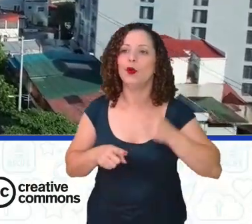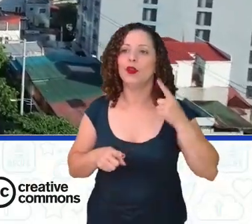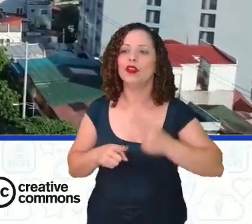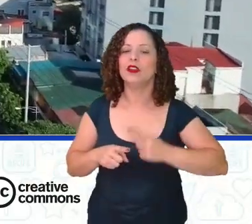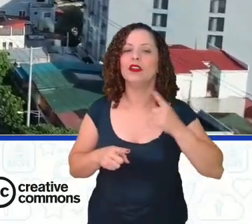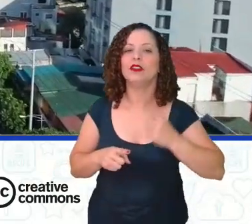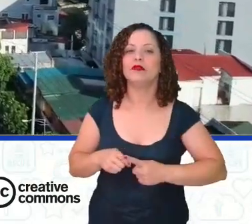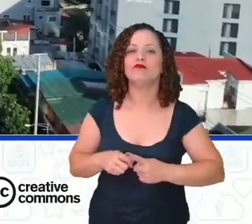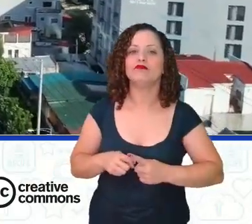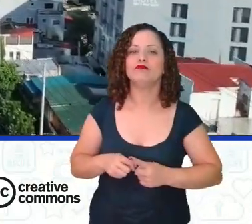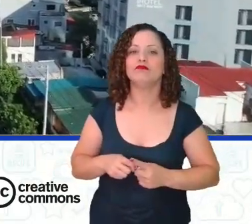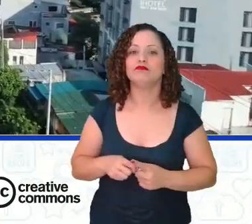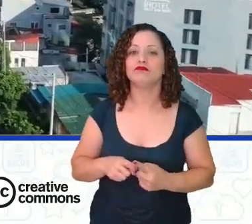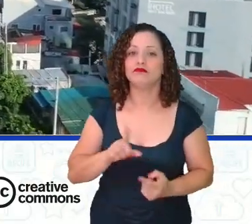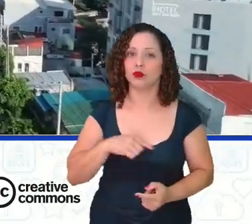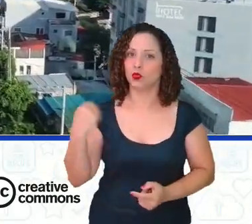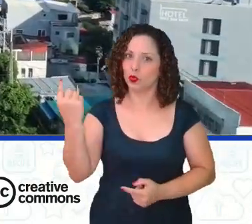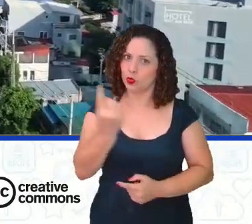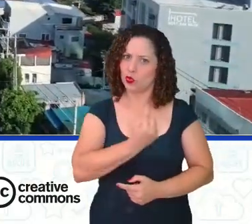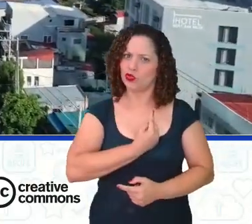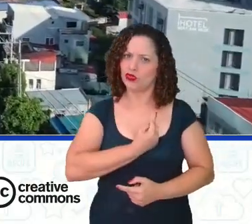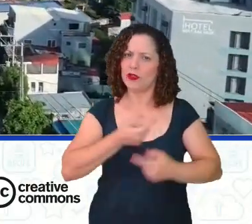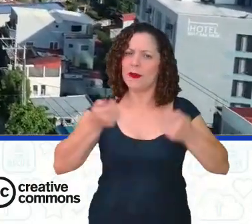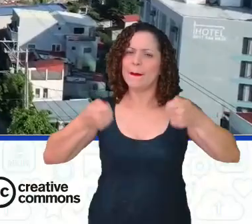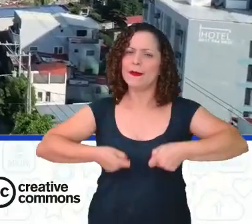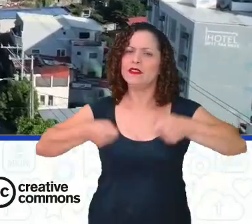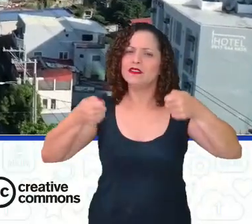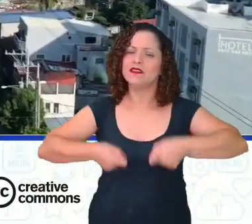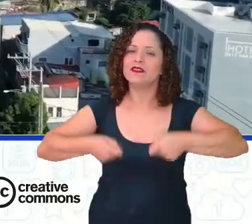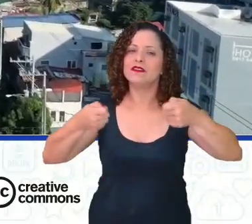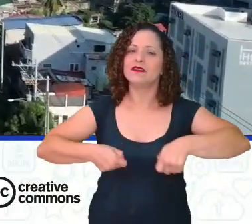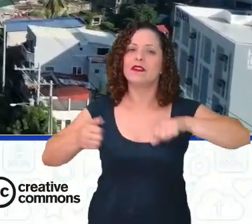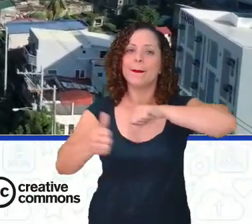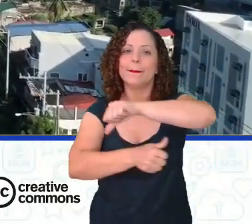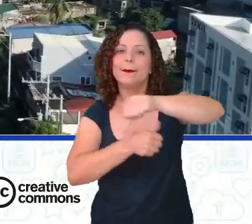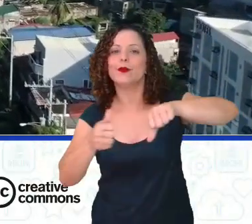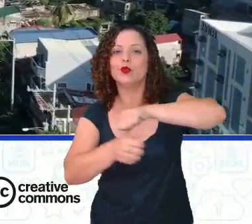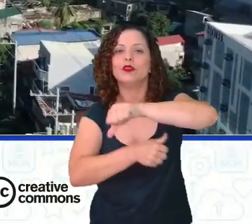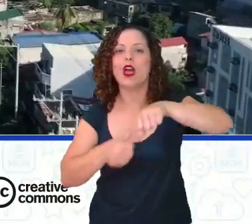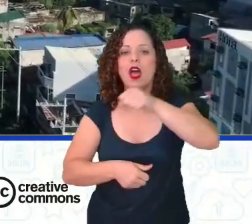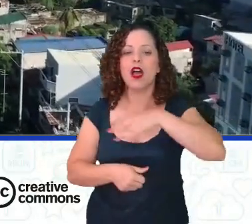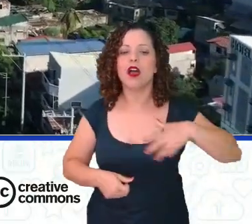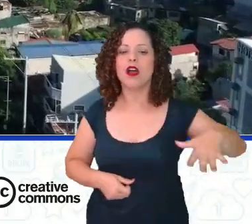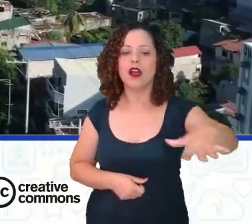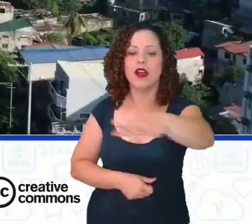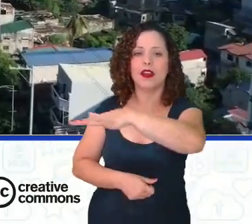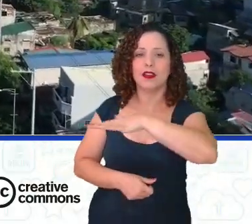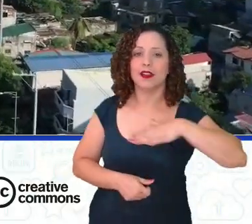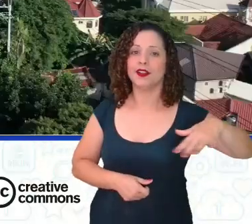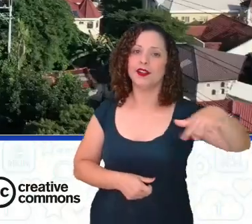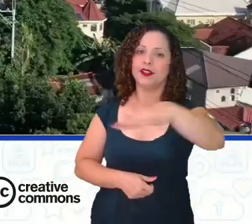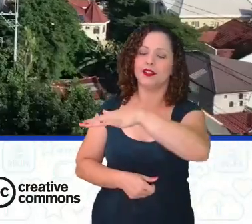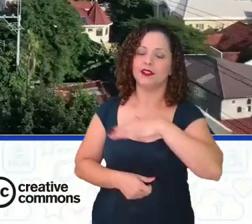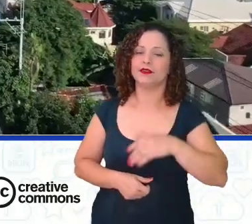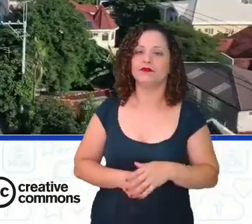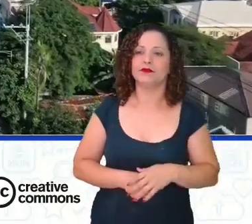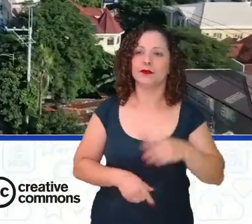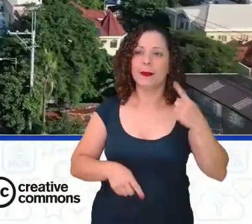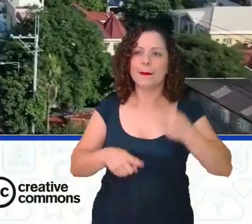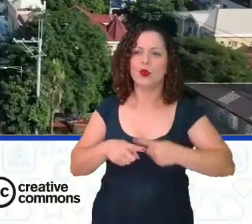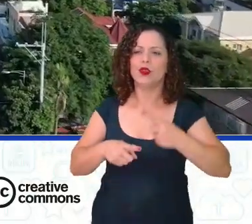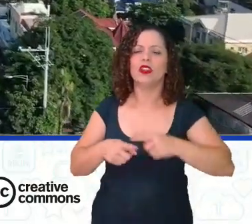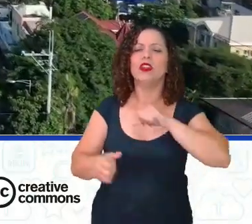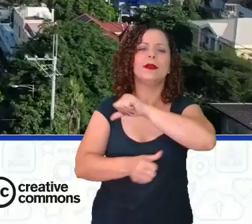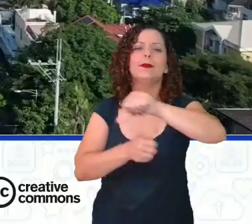nós precisamos mudar o meio ambiente? Por que a gente teve que mudar o